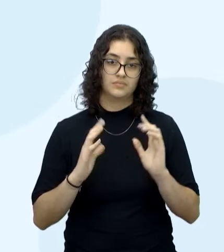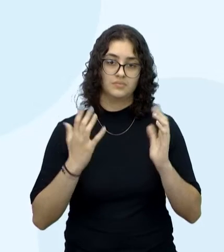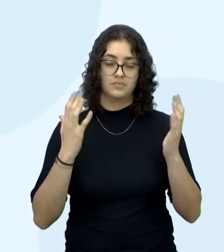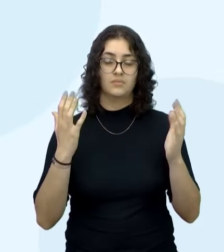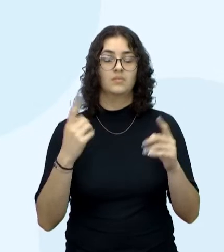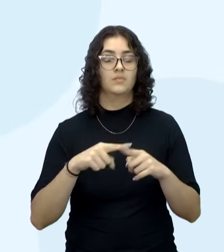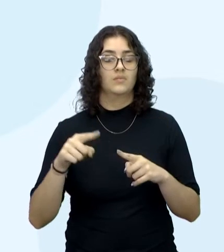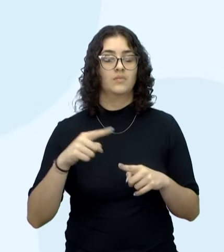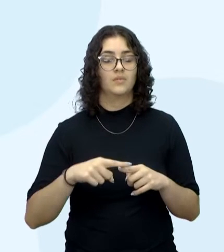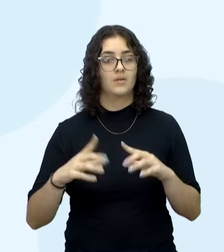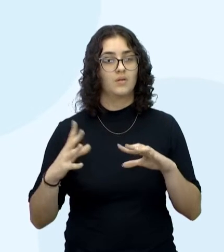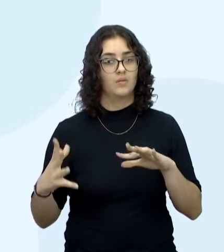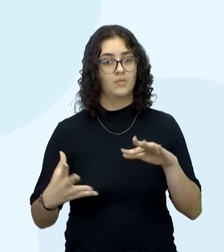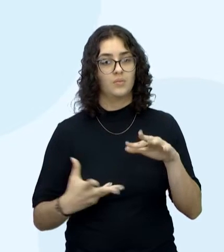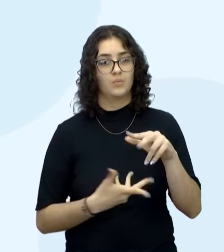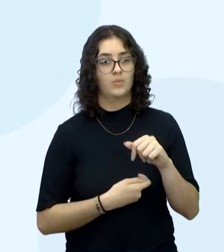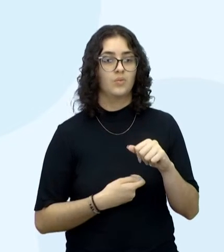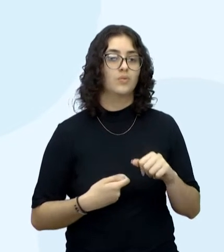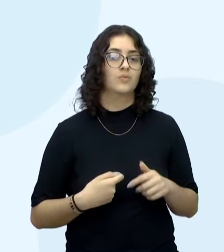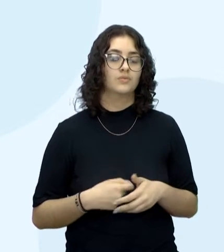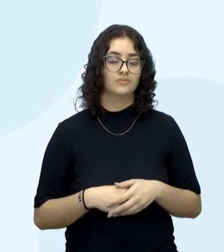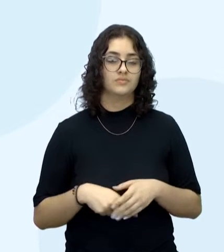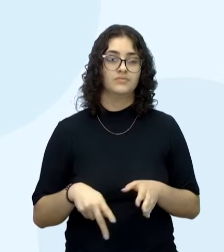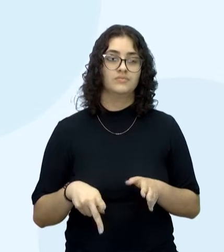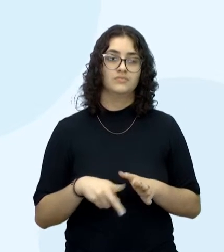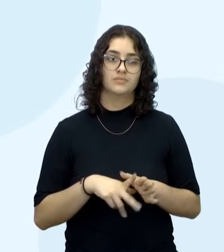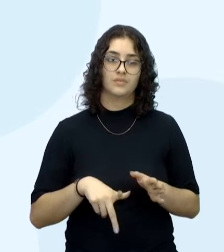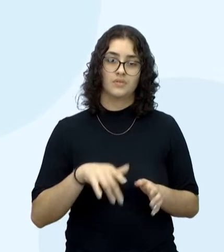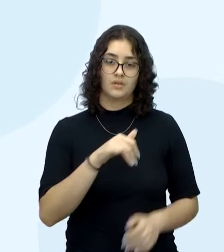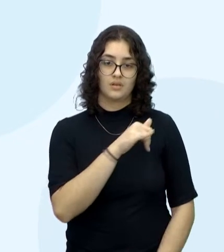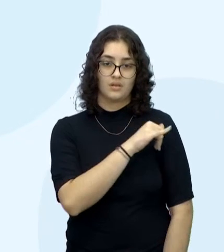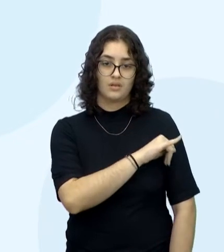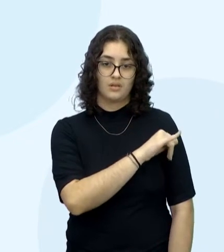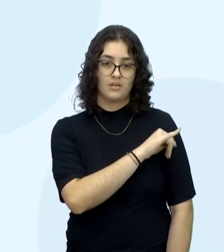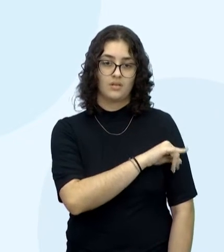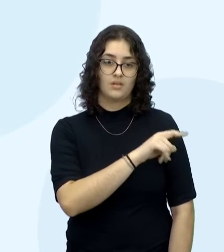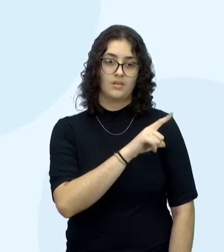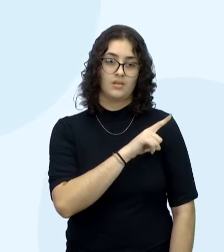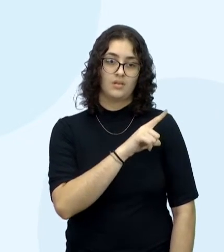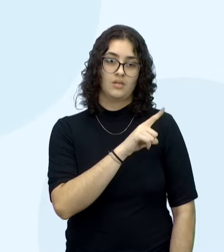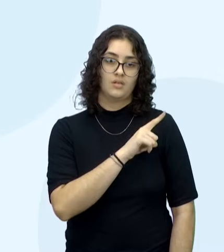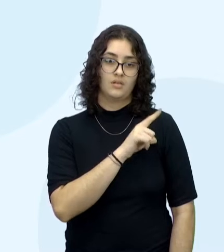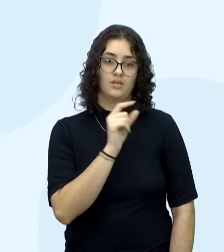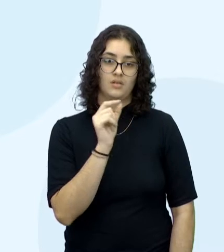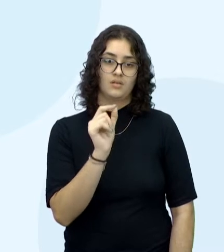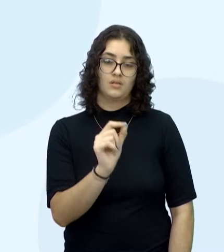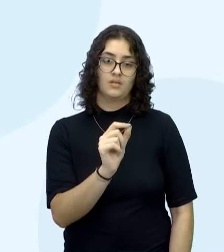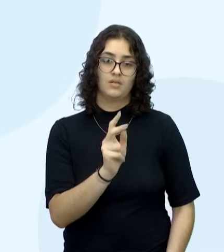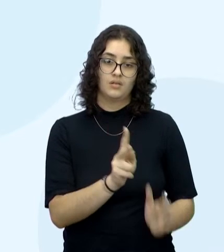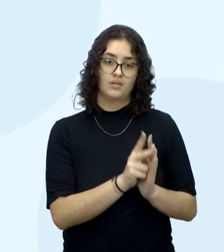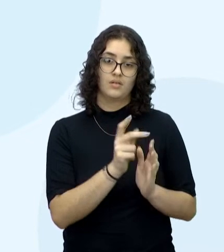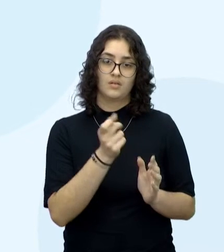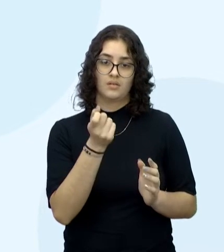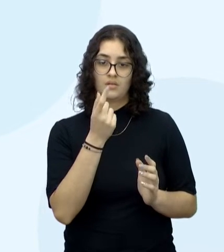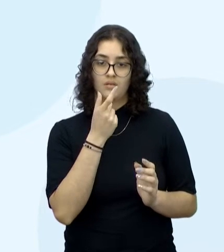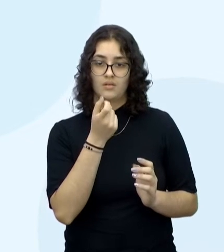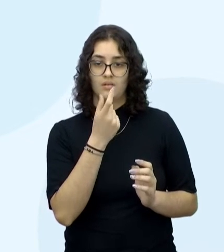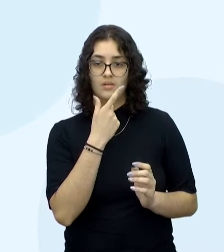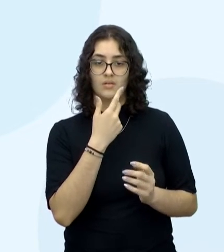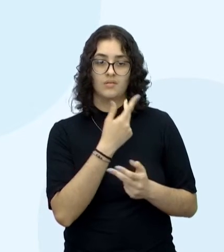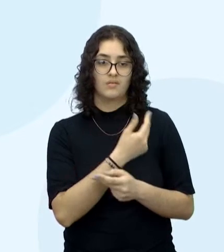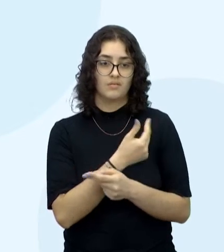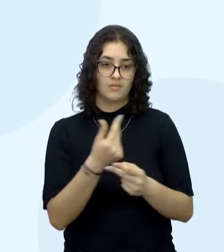mundial. Em efluentes de rios do estado do Rio de Janeiro, foram constatados fármacos como anti-inflamatórios